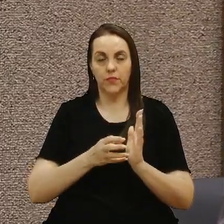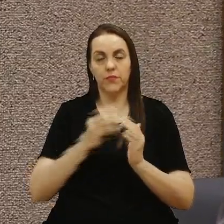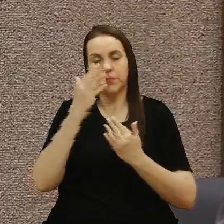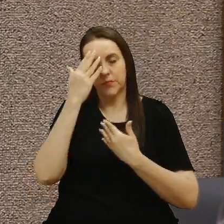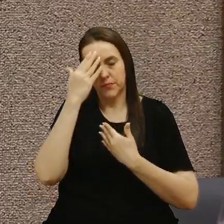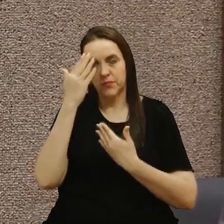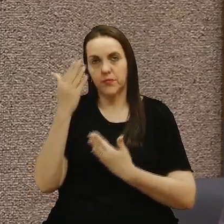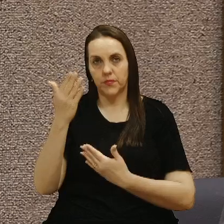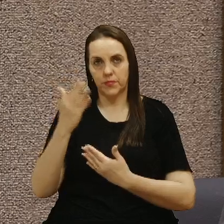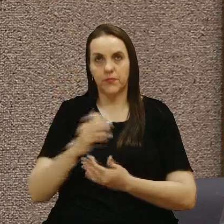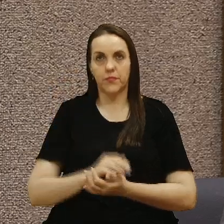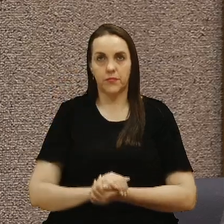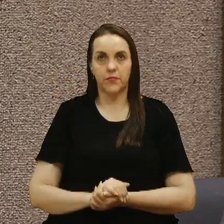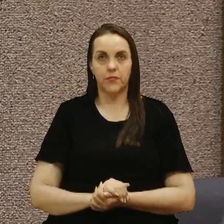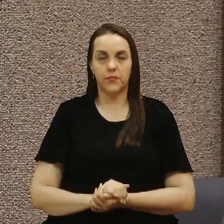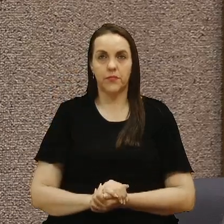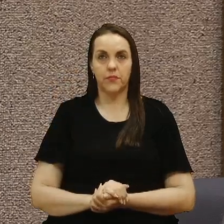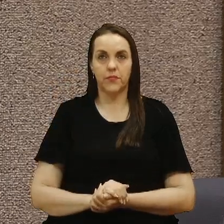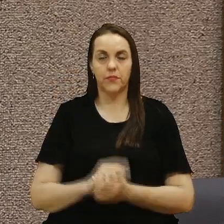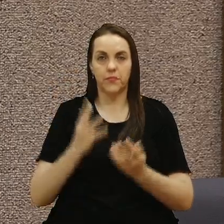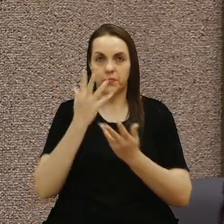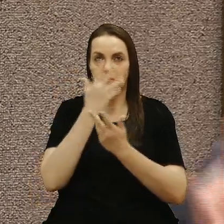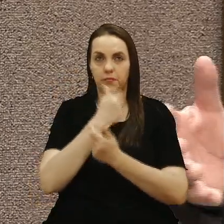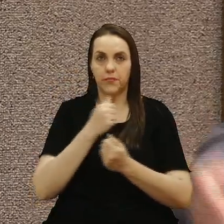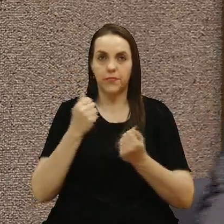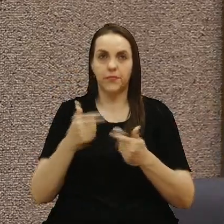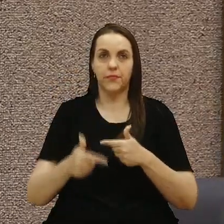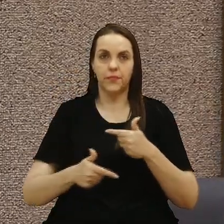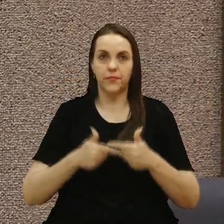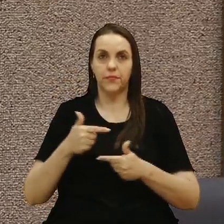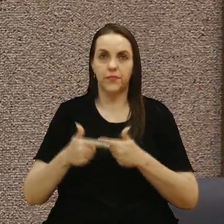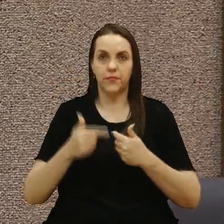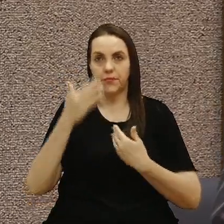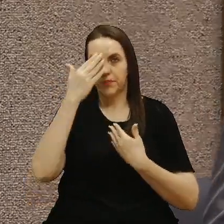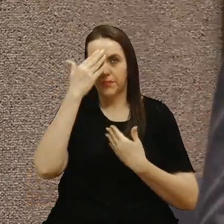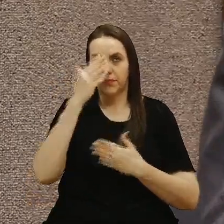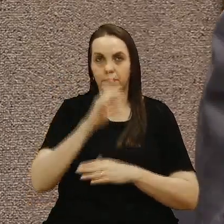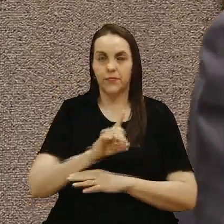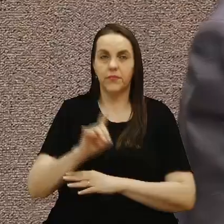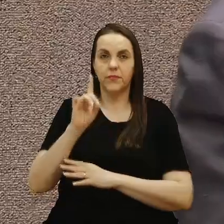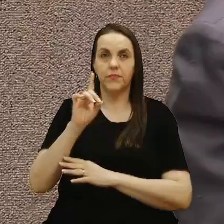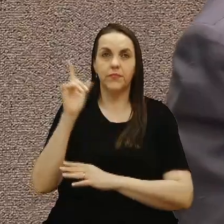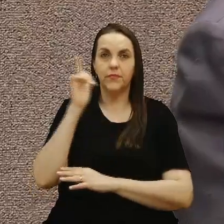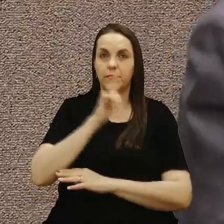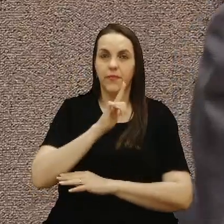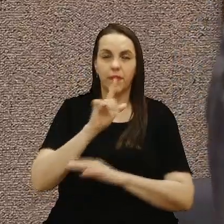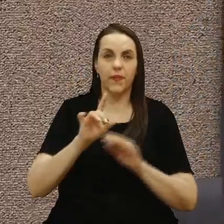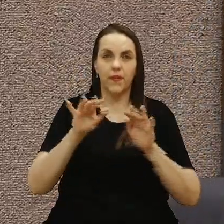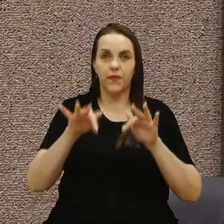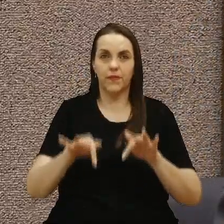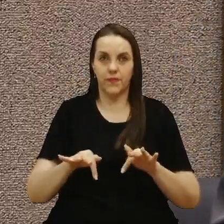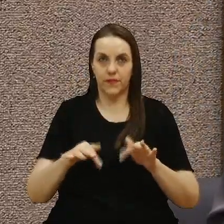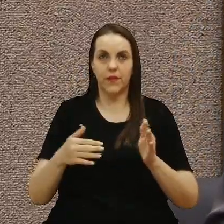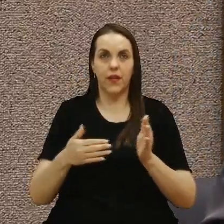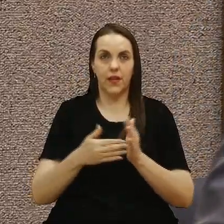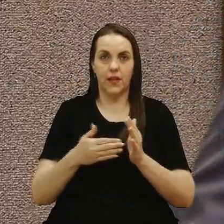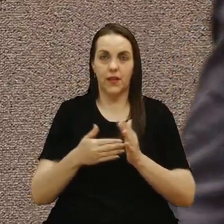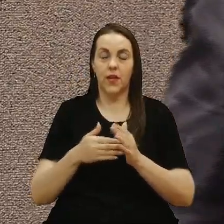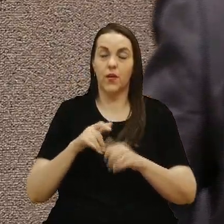e Peço a palavra, parabéns senhor pelo presidente. belíssimo trabalho que, graças a Deus, conseguimos finalizar até o